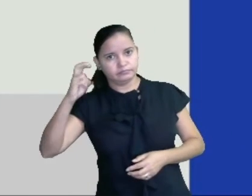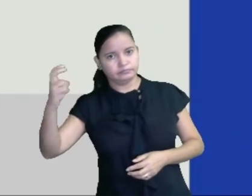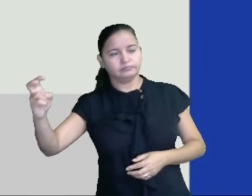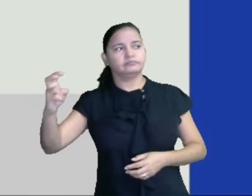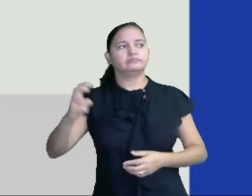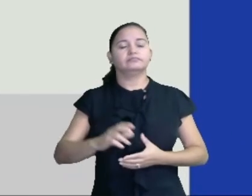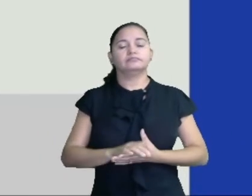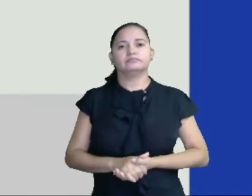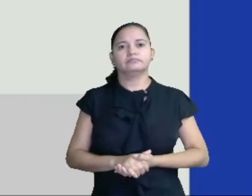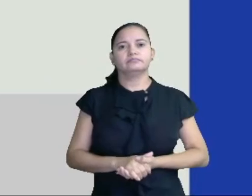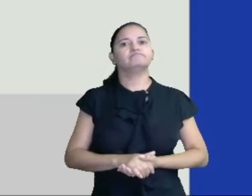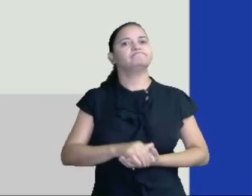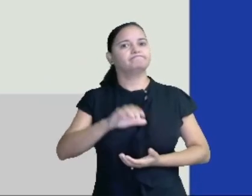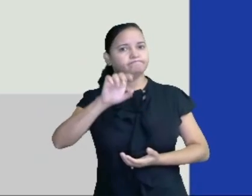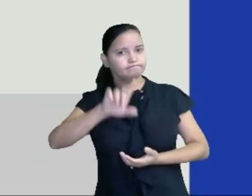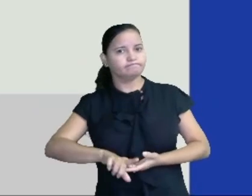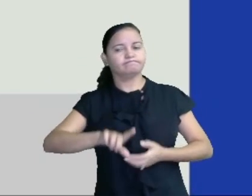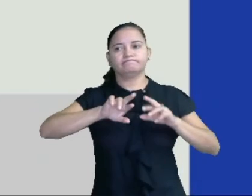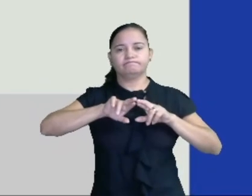como Deus Alá.